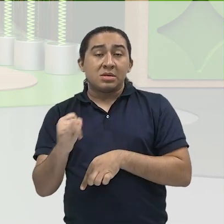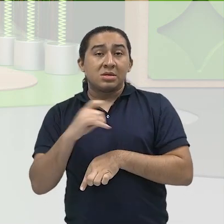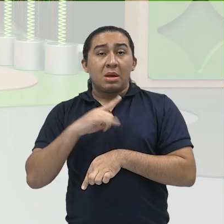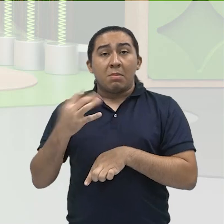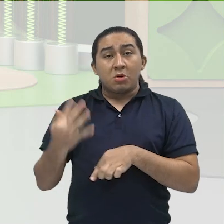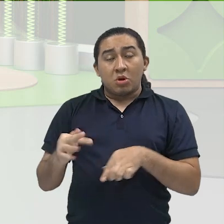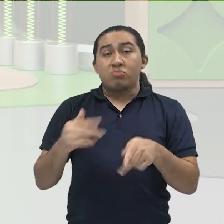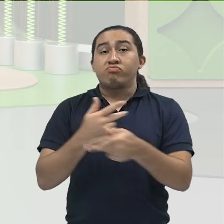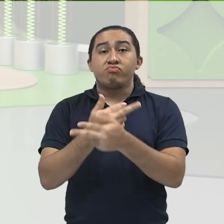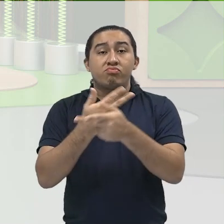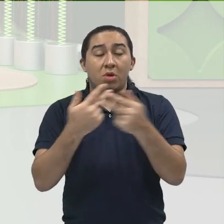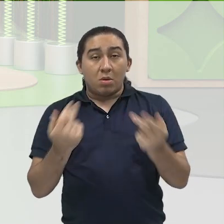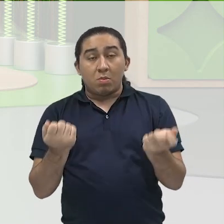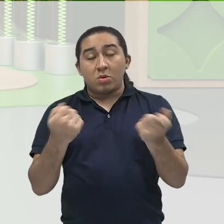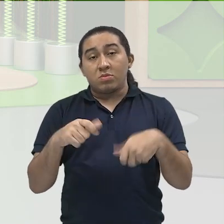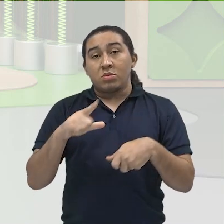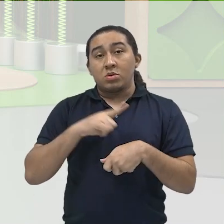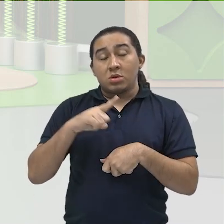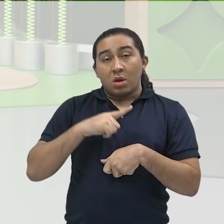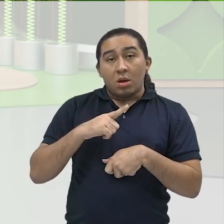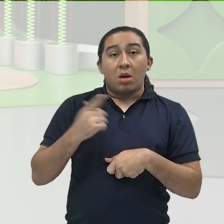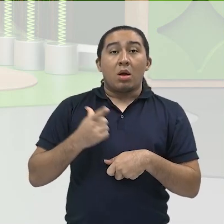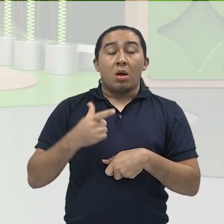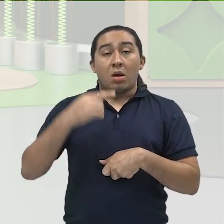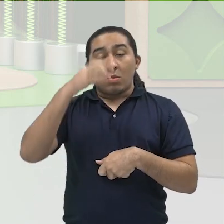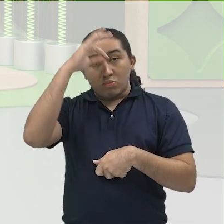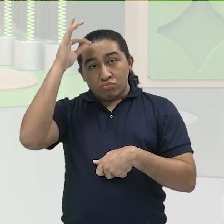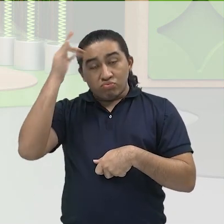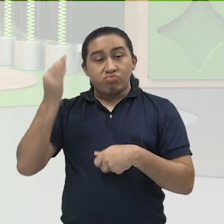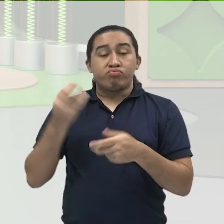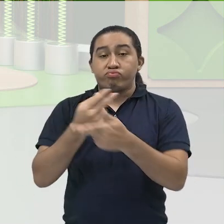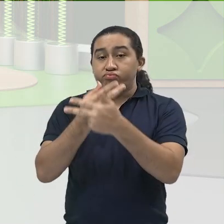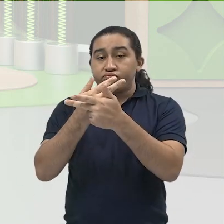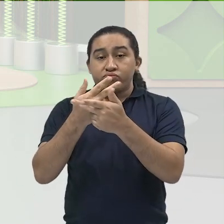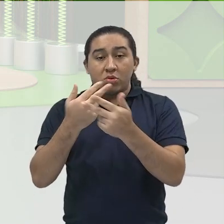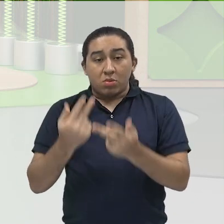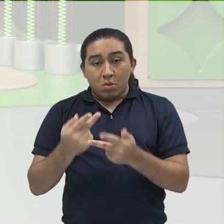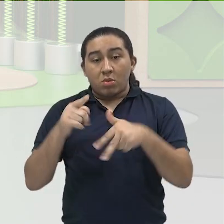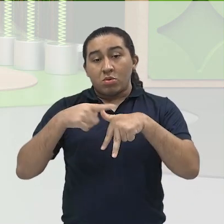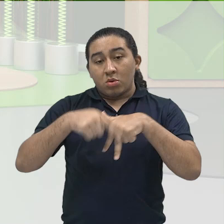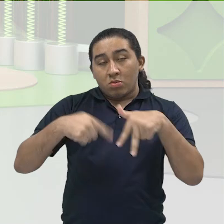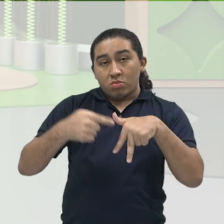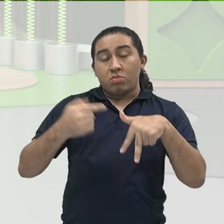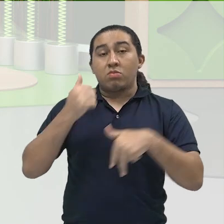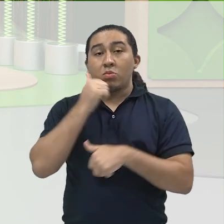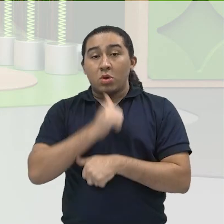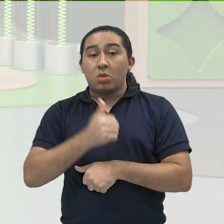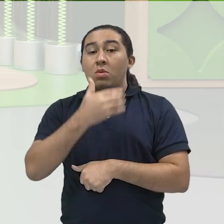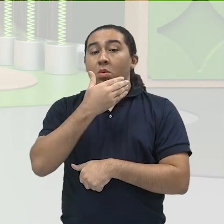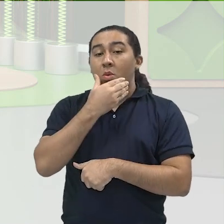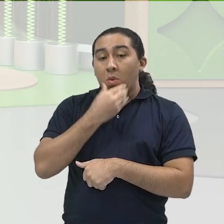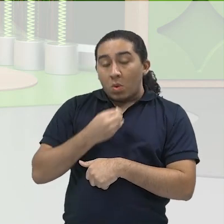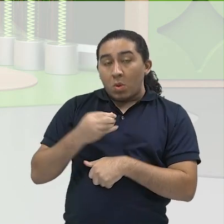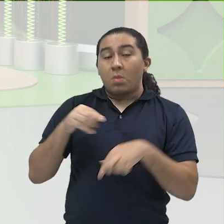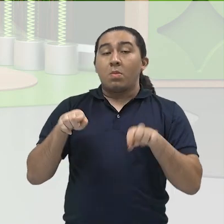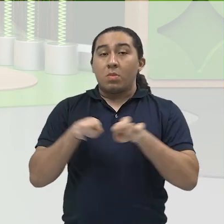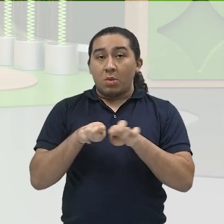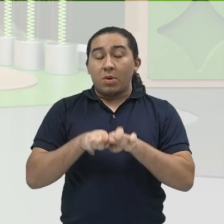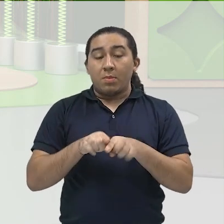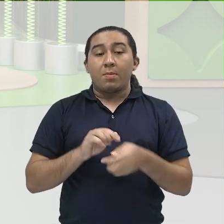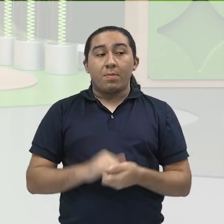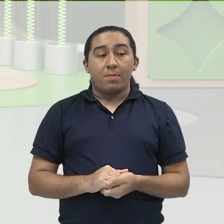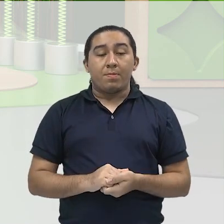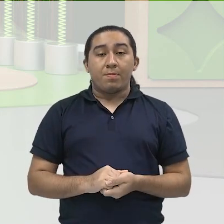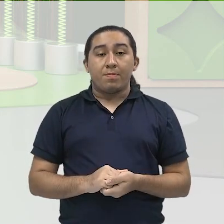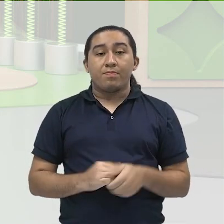oral, genital ou anal, tanto de indivíduos do sexo masculino quanto do sexo feminino, ou seja, ambos,